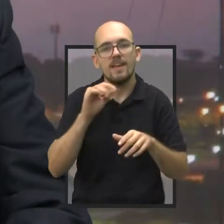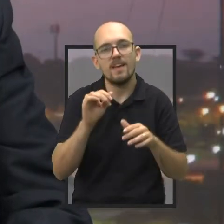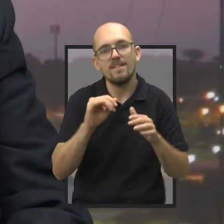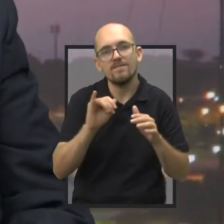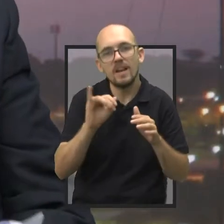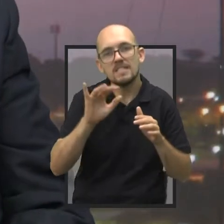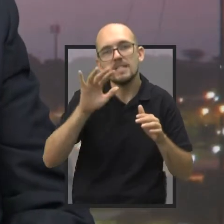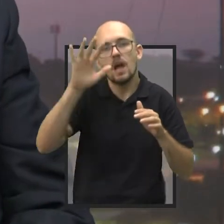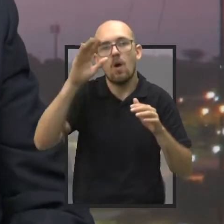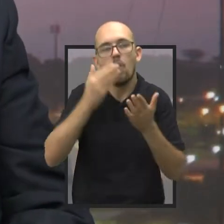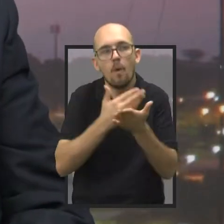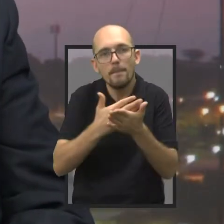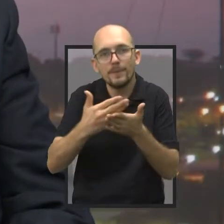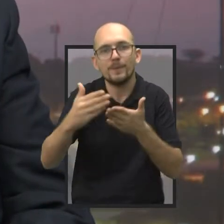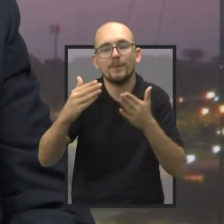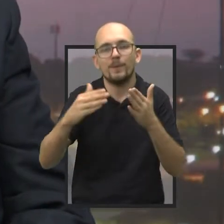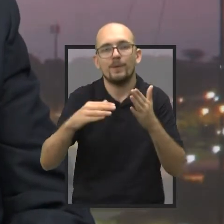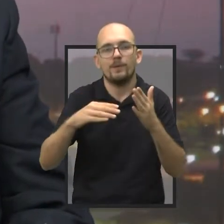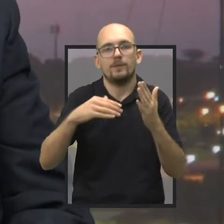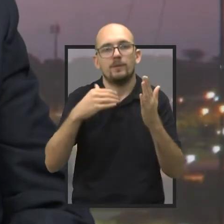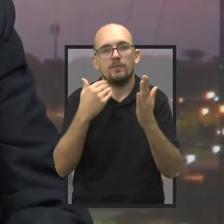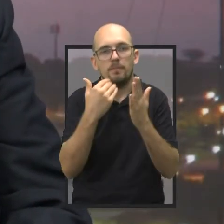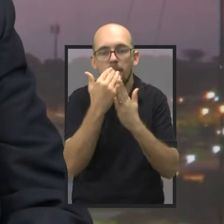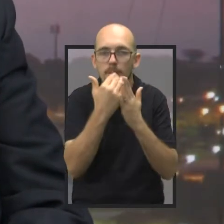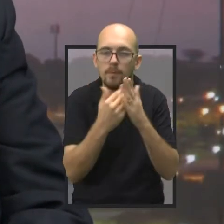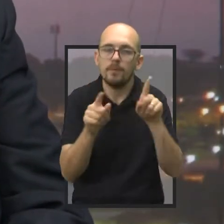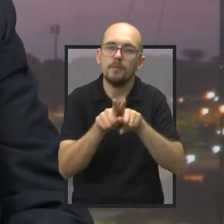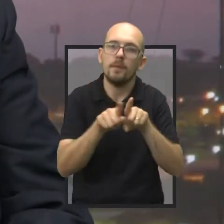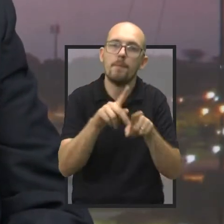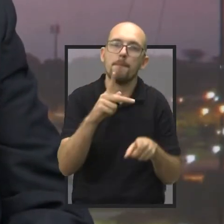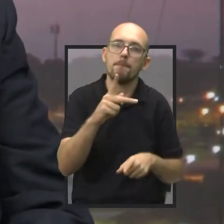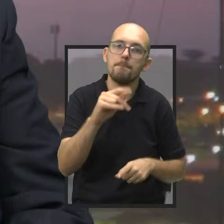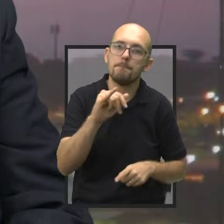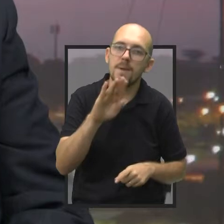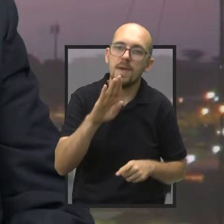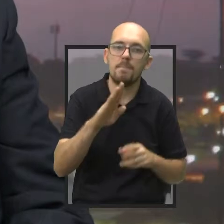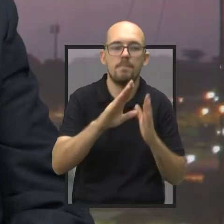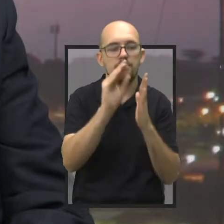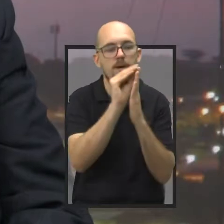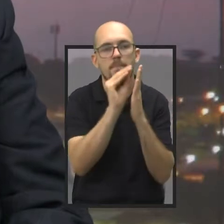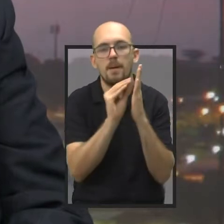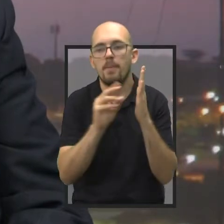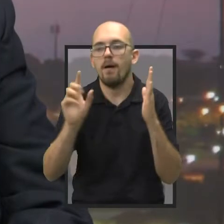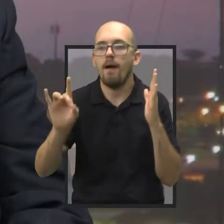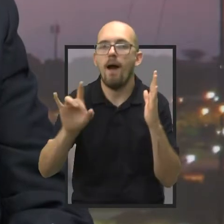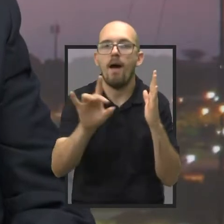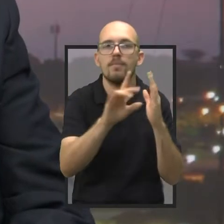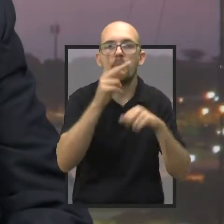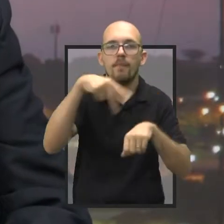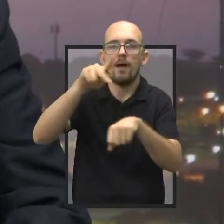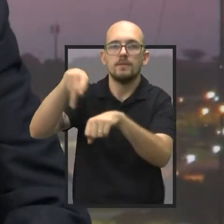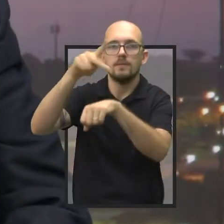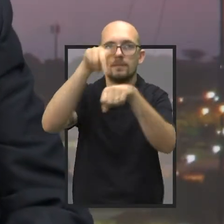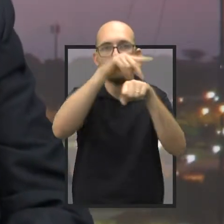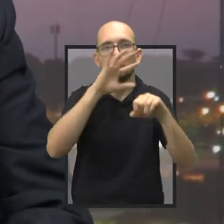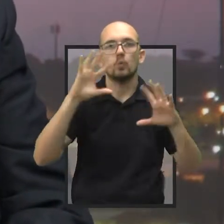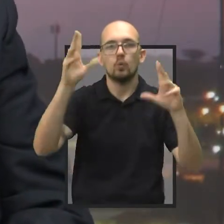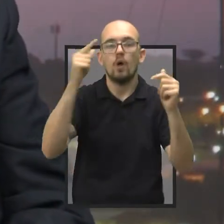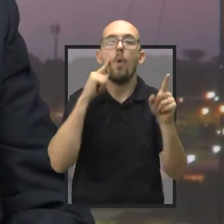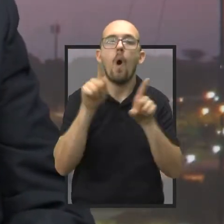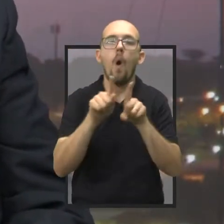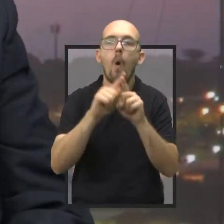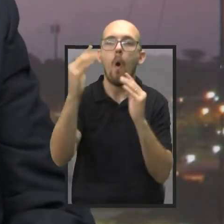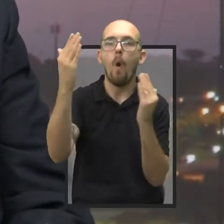inflacionários, inflação, utilizando-se do PIB, que hoje é uma norma internacional que se compara aos